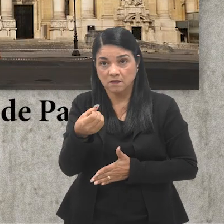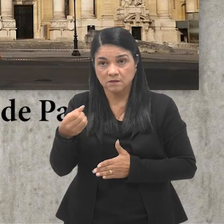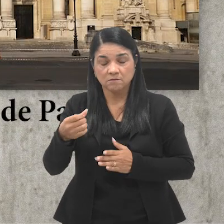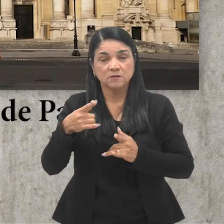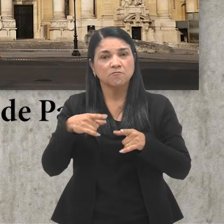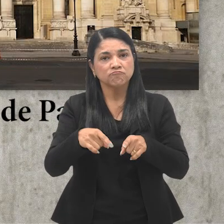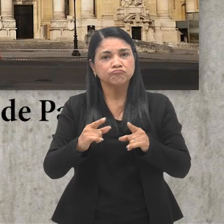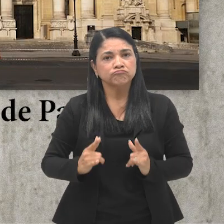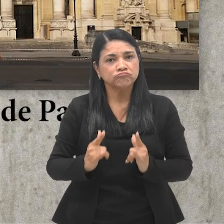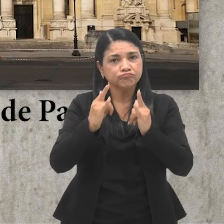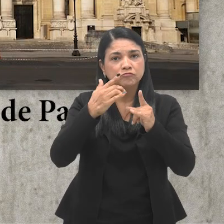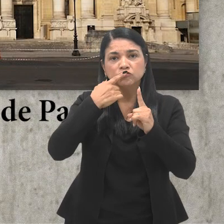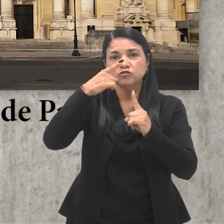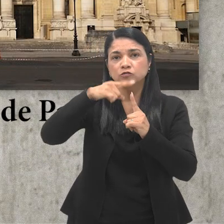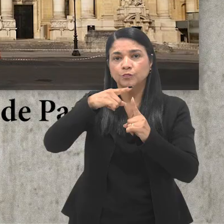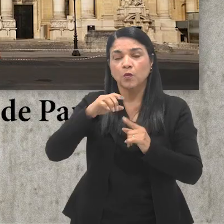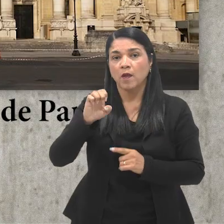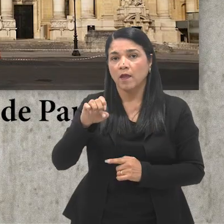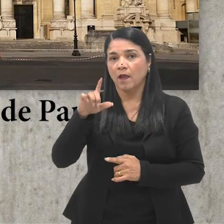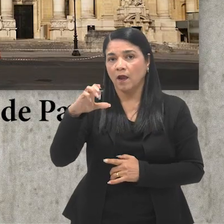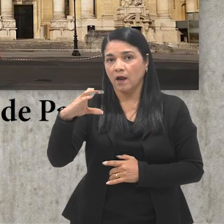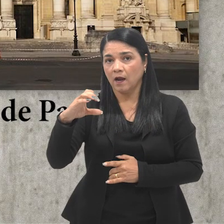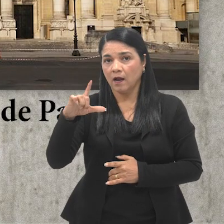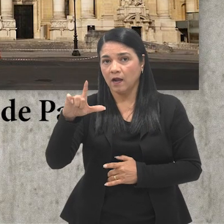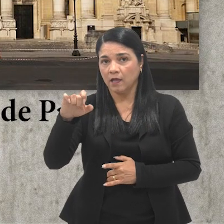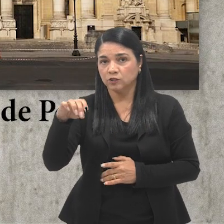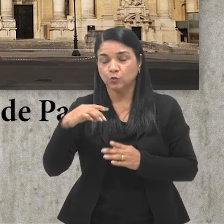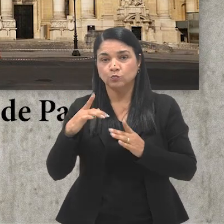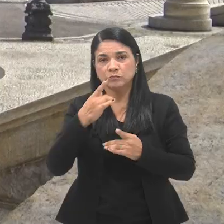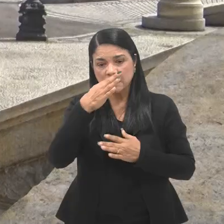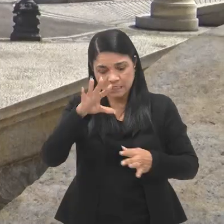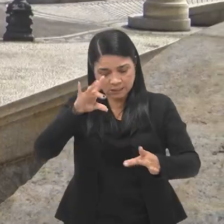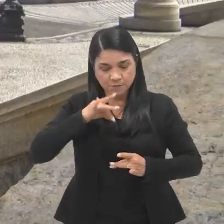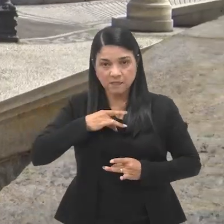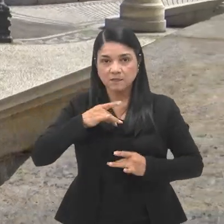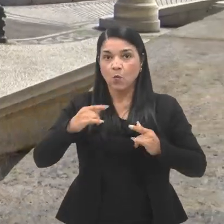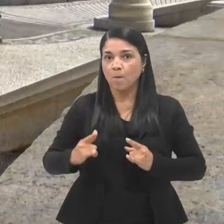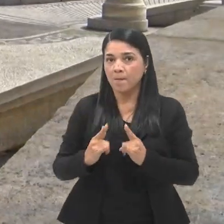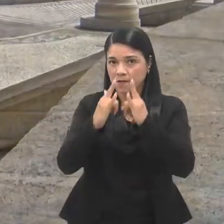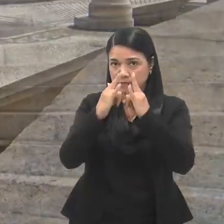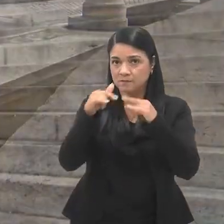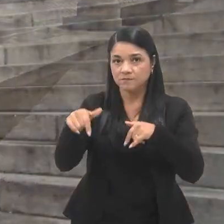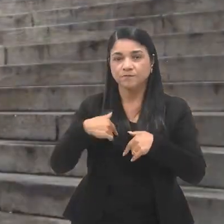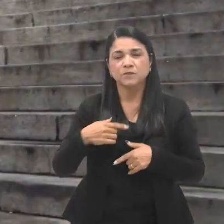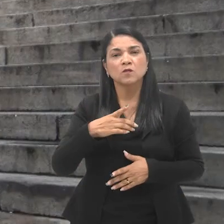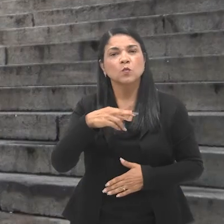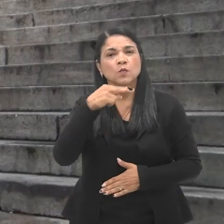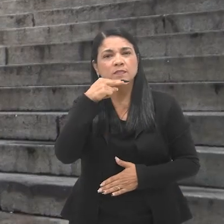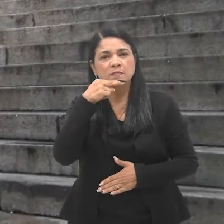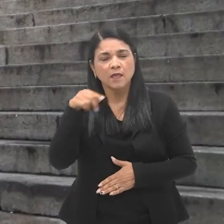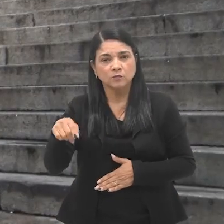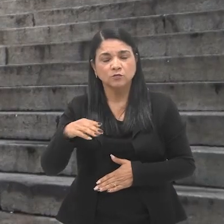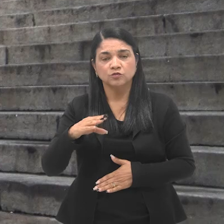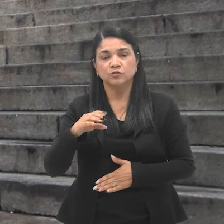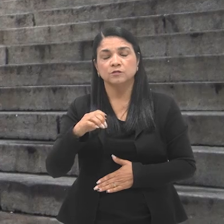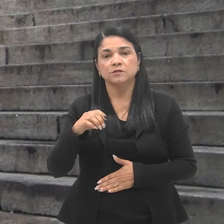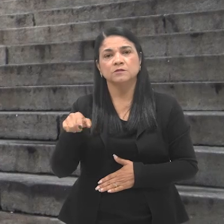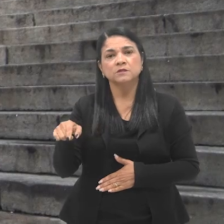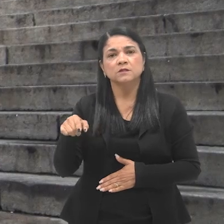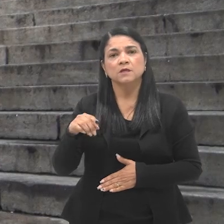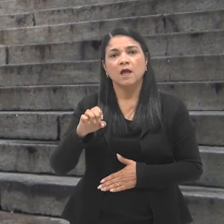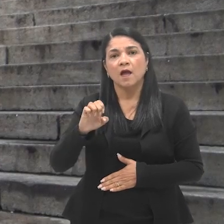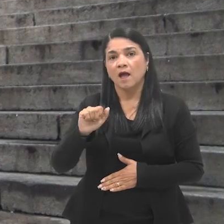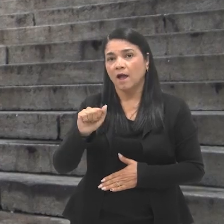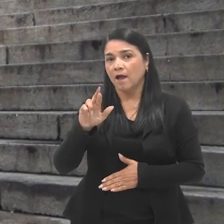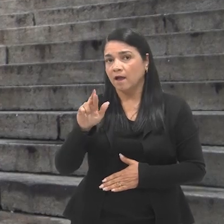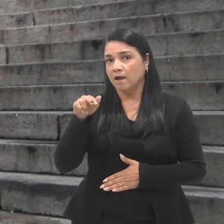em estilo eclético e inspirado no Grand Palais de Paris. O arquiteto e neto de Arquimedes, Péricles